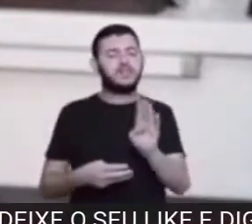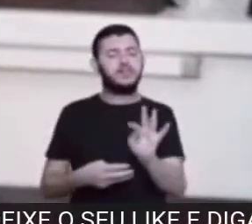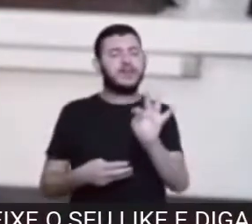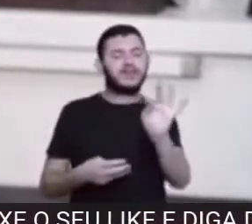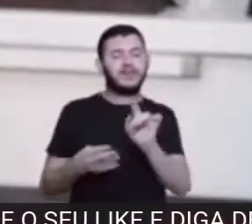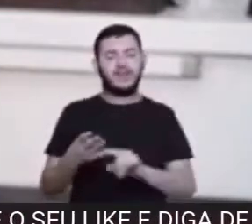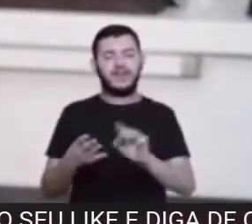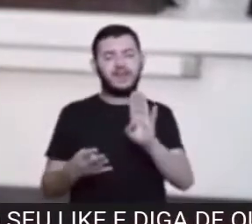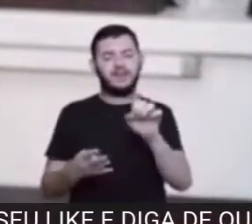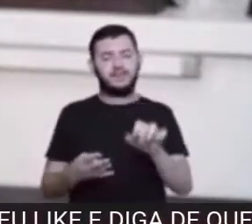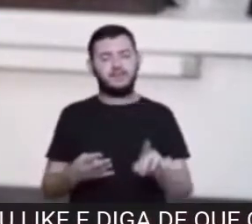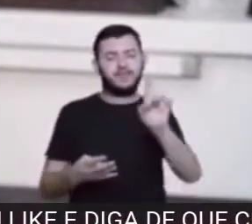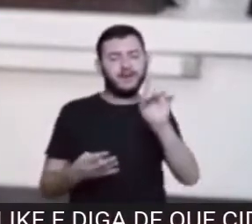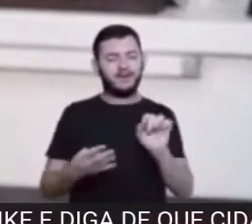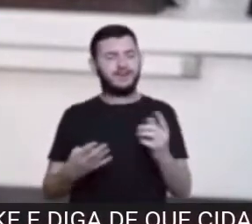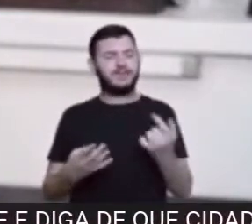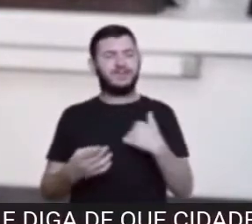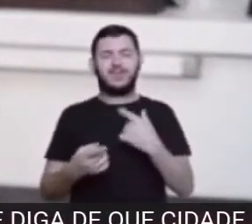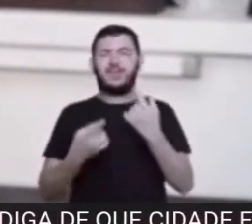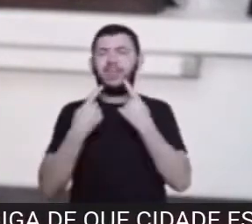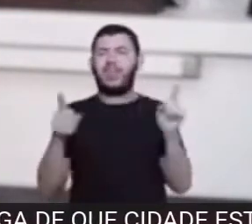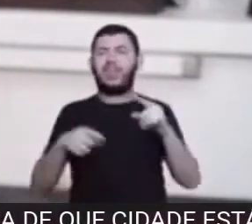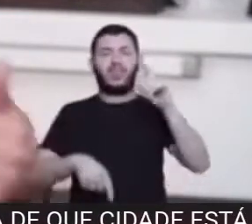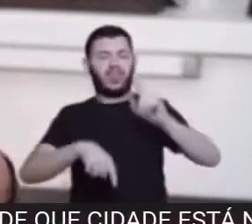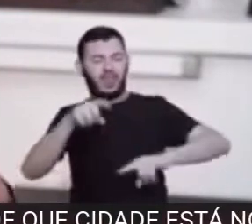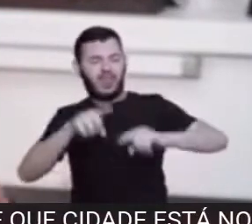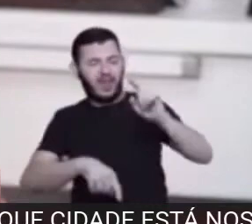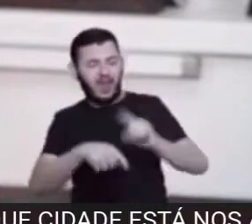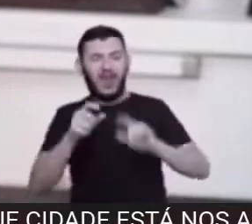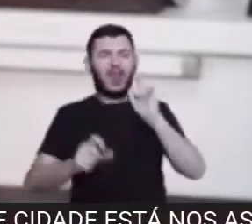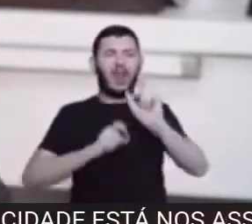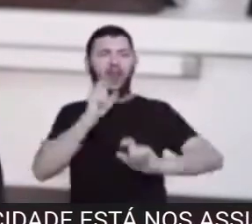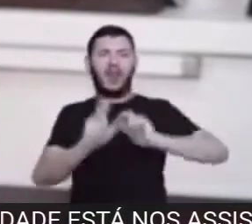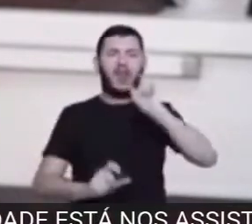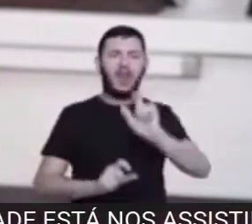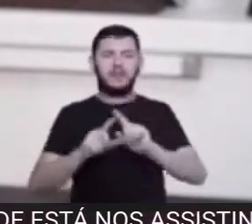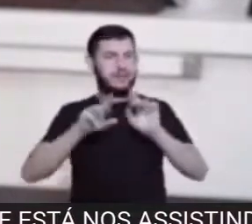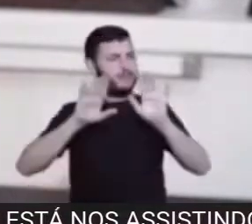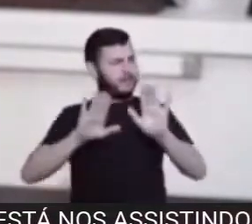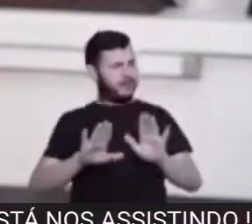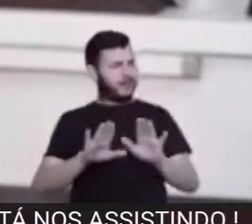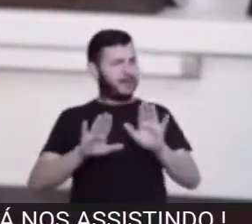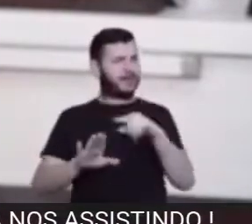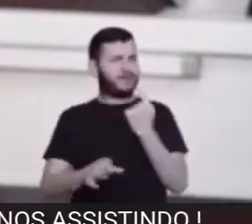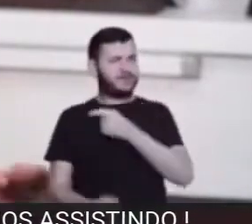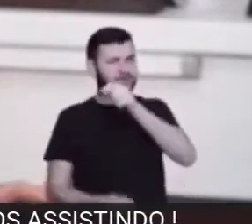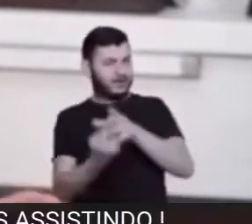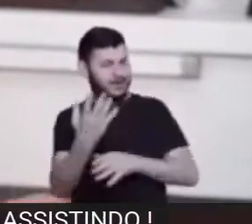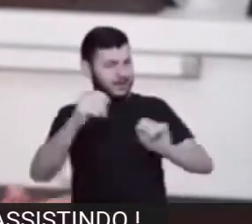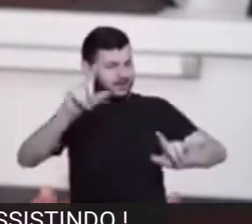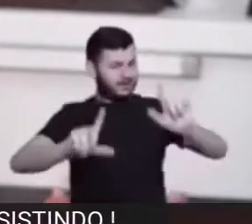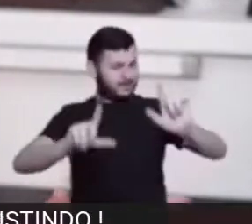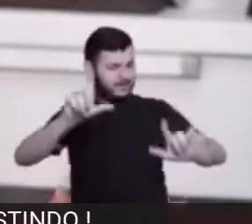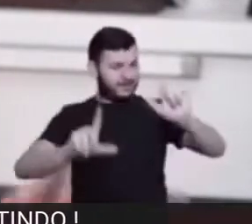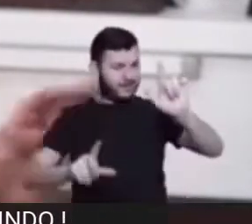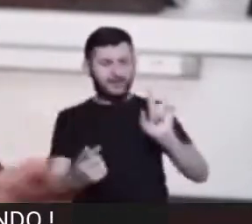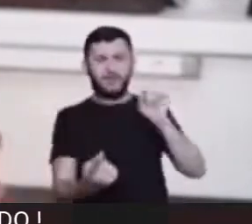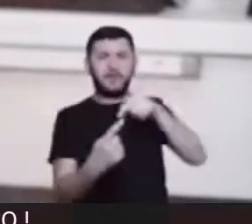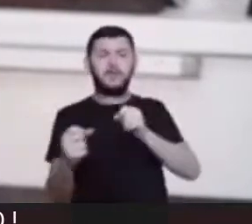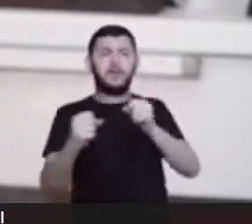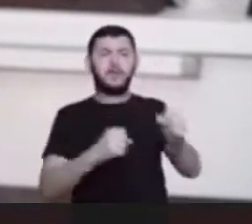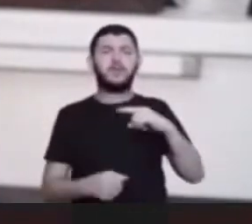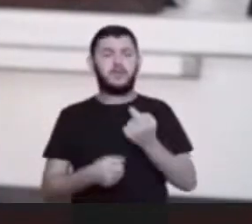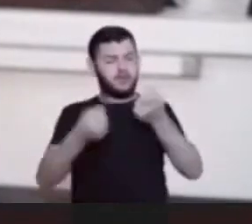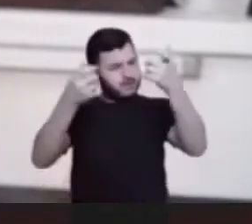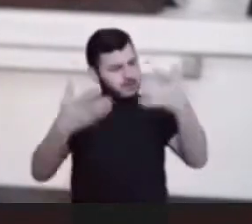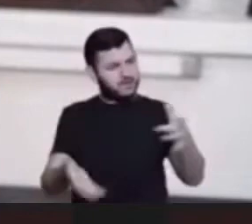nossa própria TV para a gente poder falar aquilo que a gente acha que é o correto, sem medo da contestação